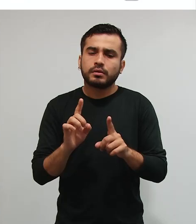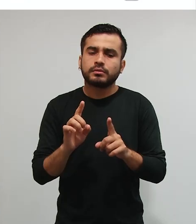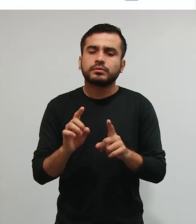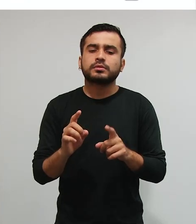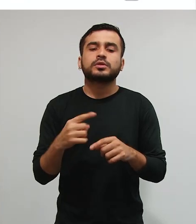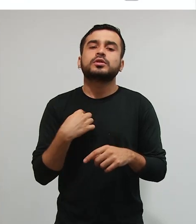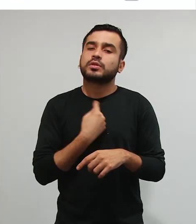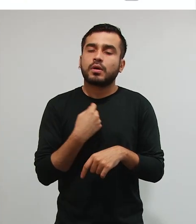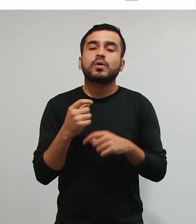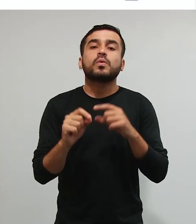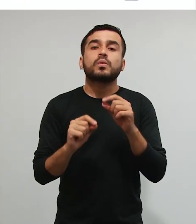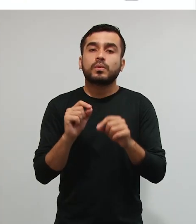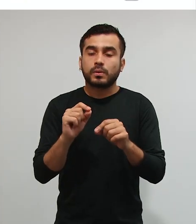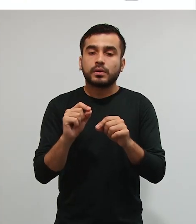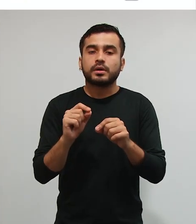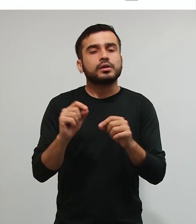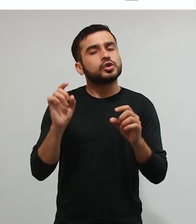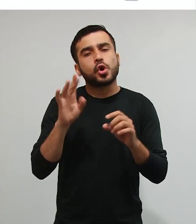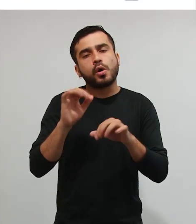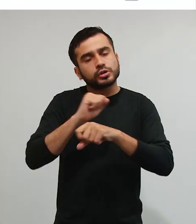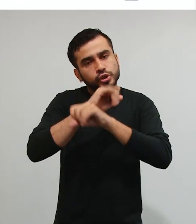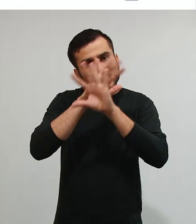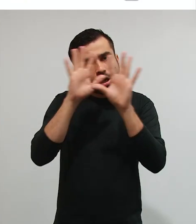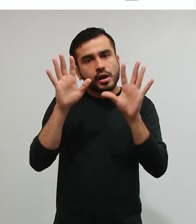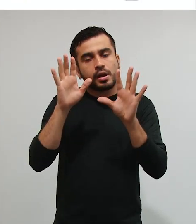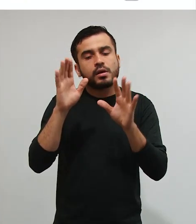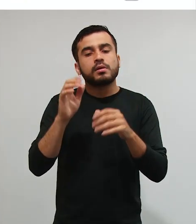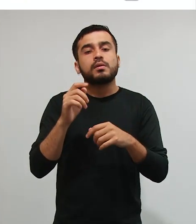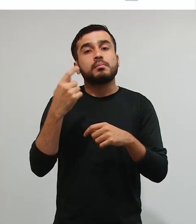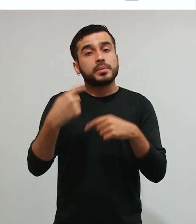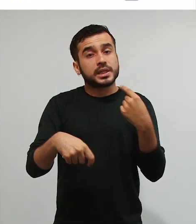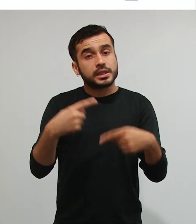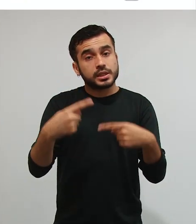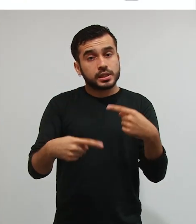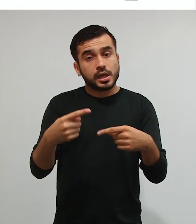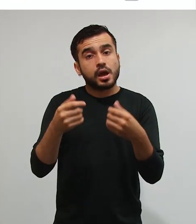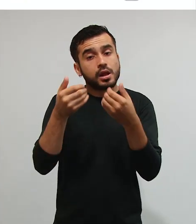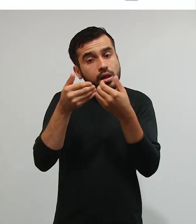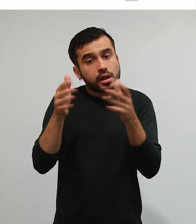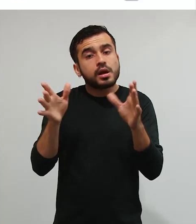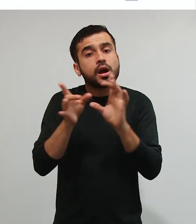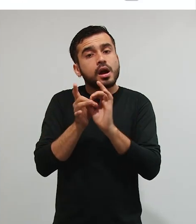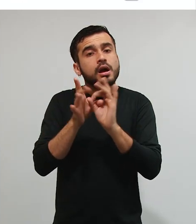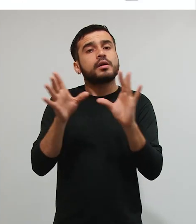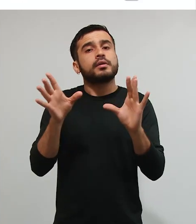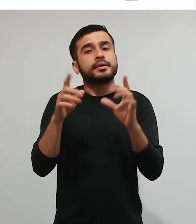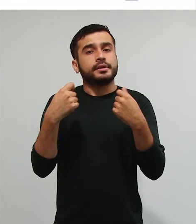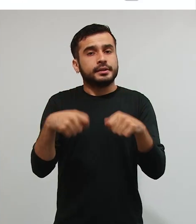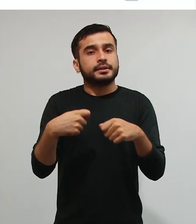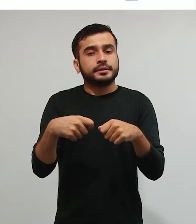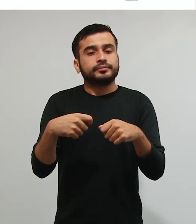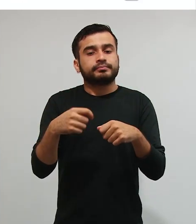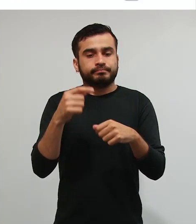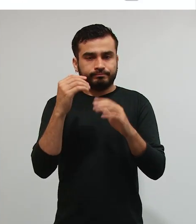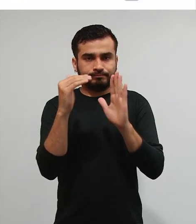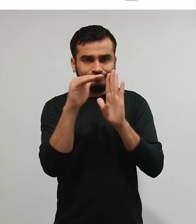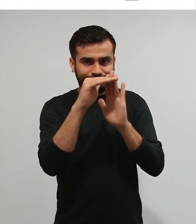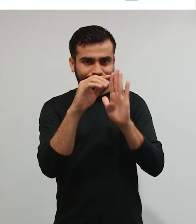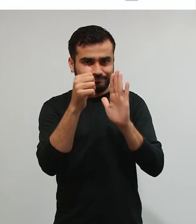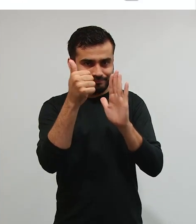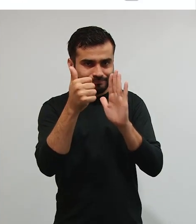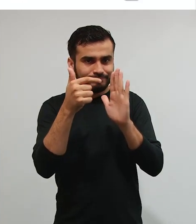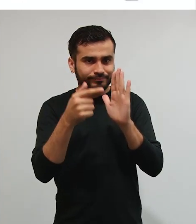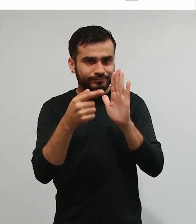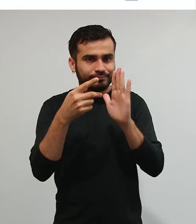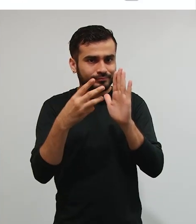não. Aqui a gente está fazendo uma generalização. Você deixa aberta a discussão, tá? Então, esses são os 3 momentos